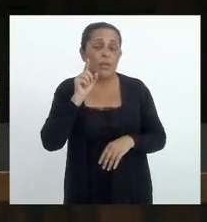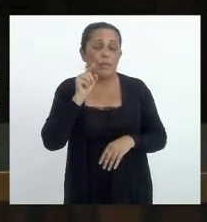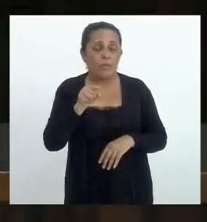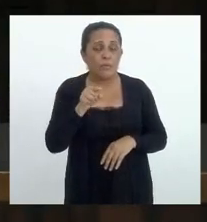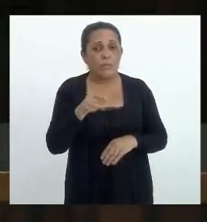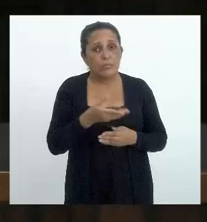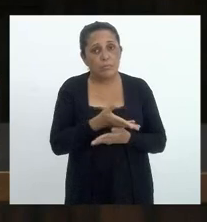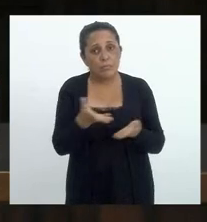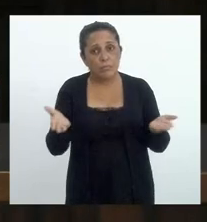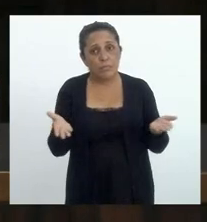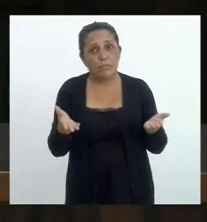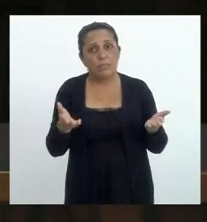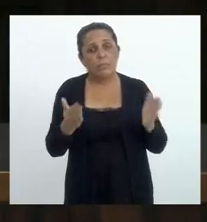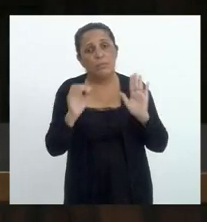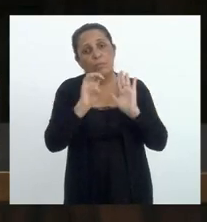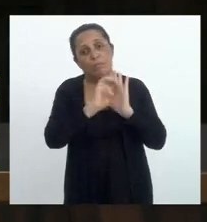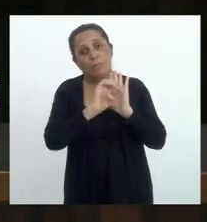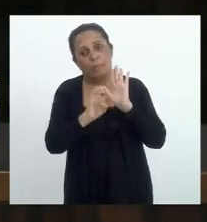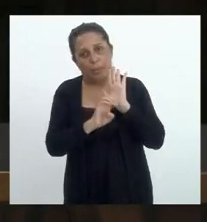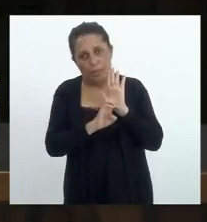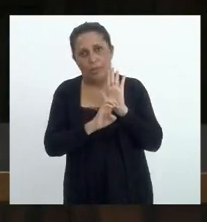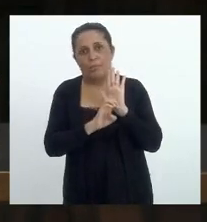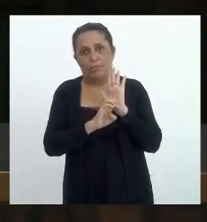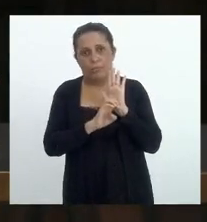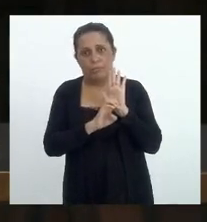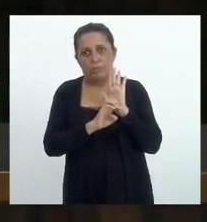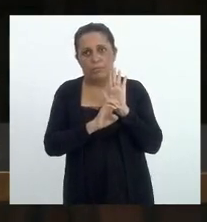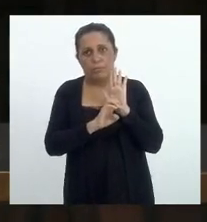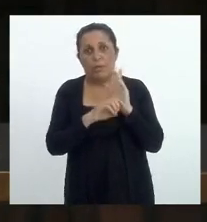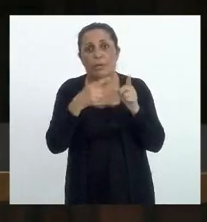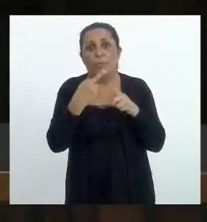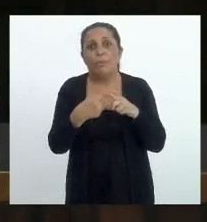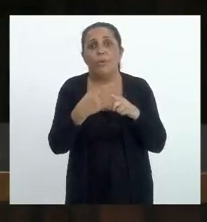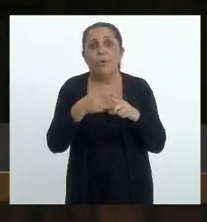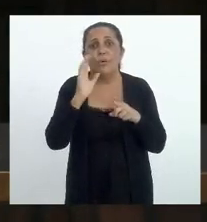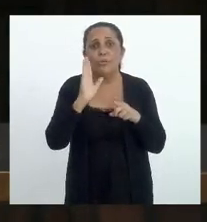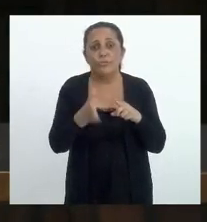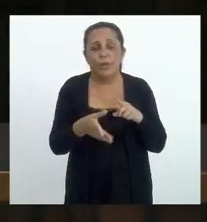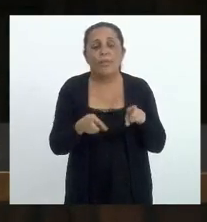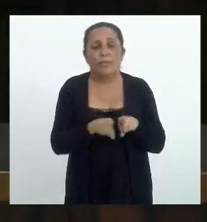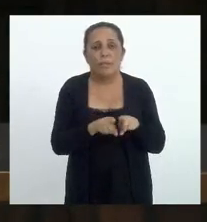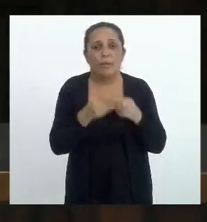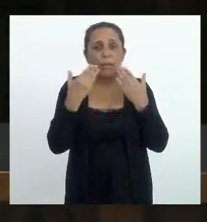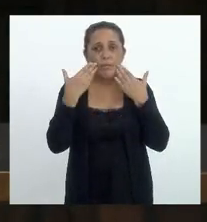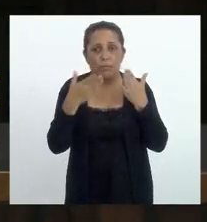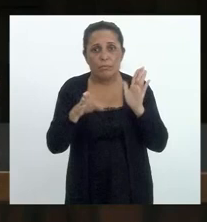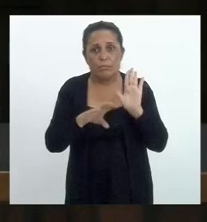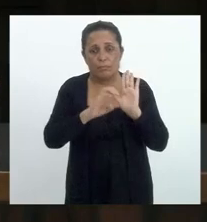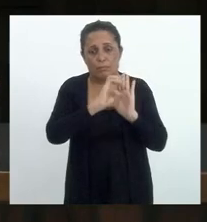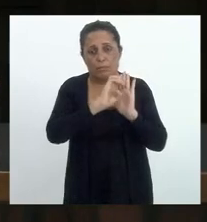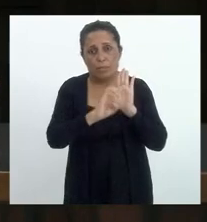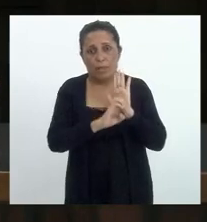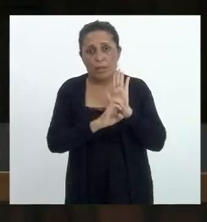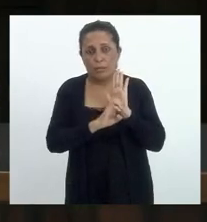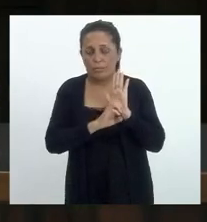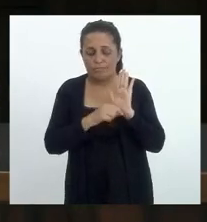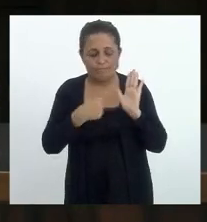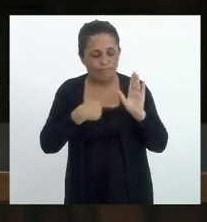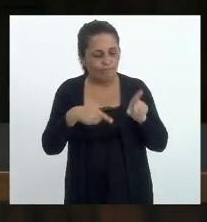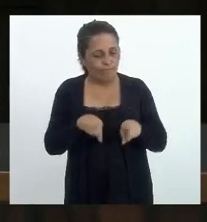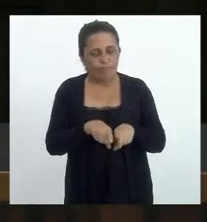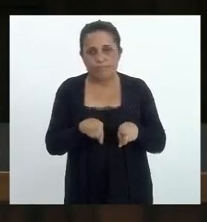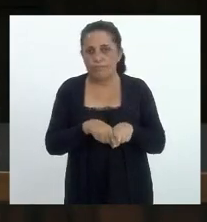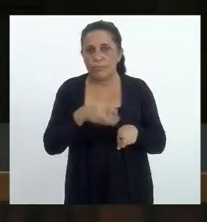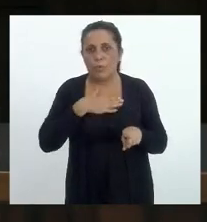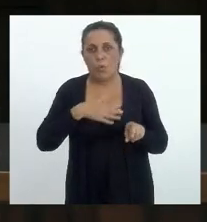Excelência apresentasse como emenda, porque eu também já apresentei como emenda, porque eu também não gosto